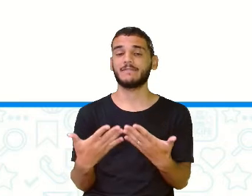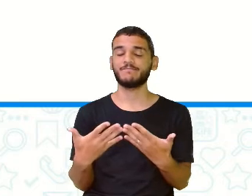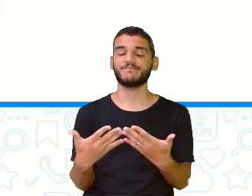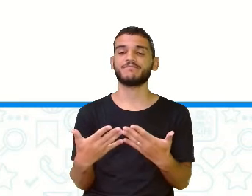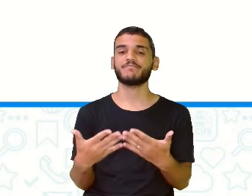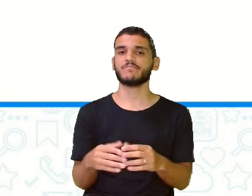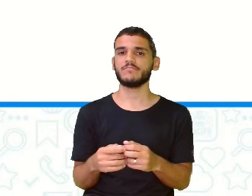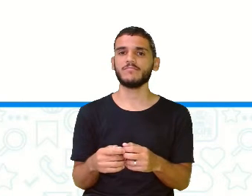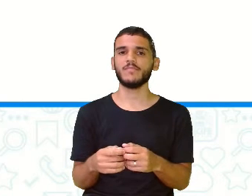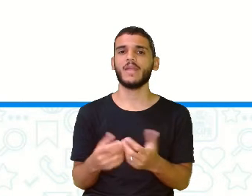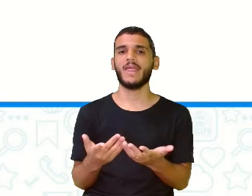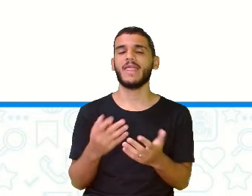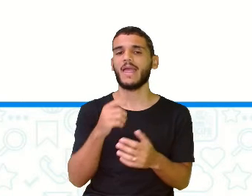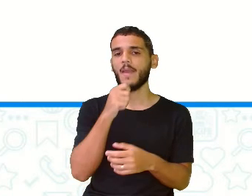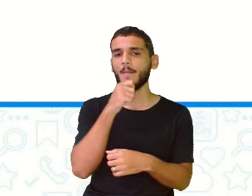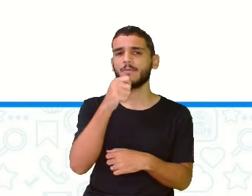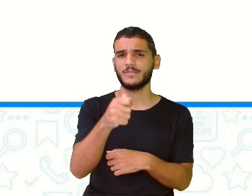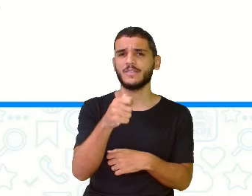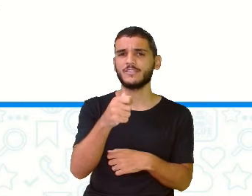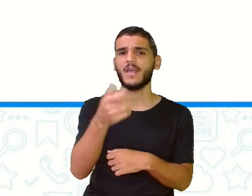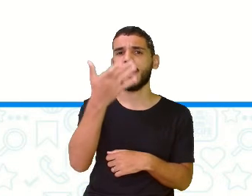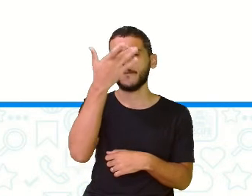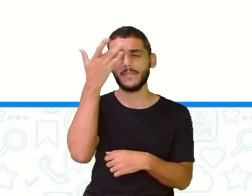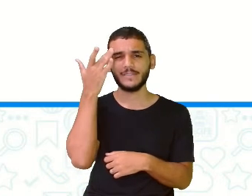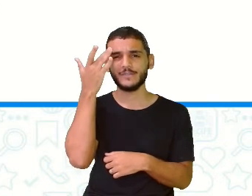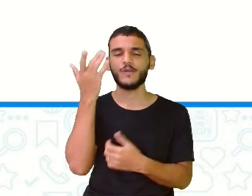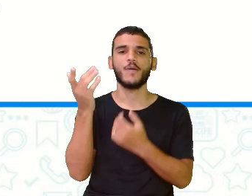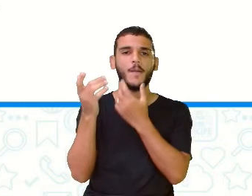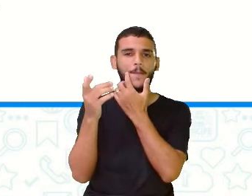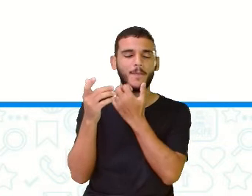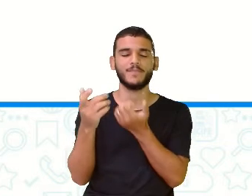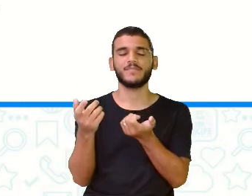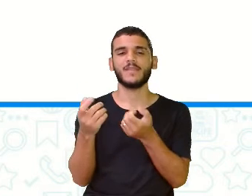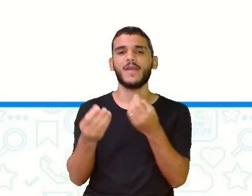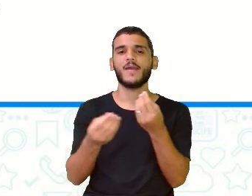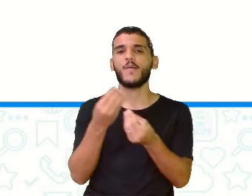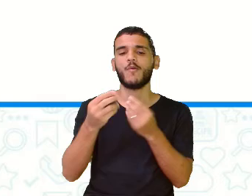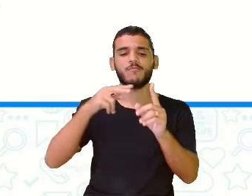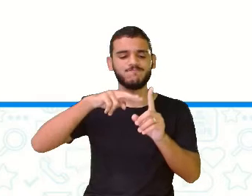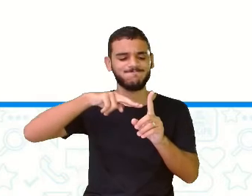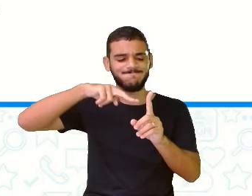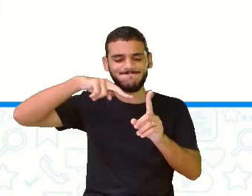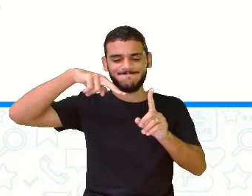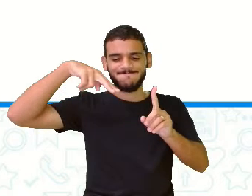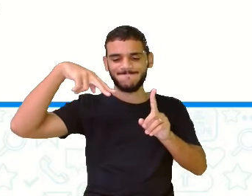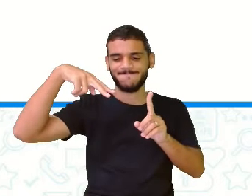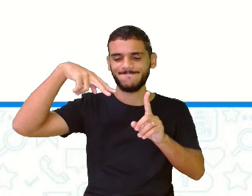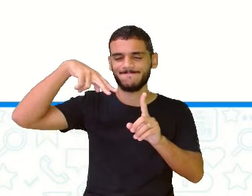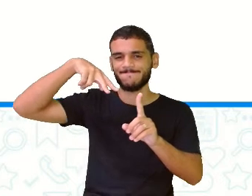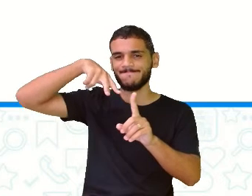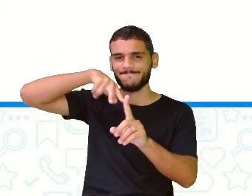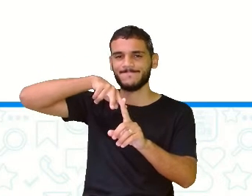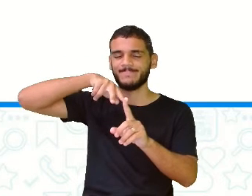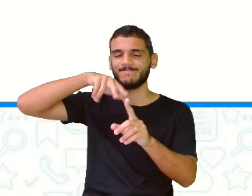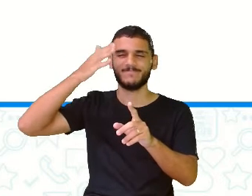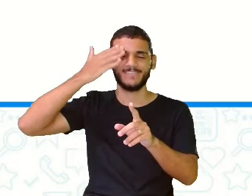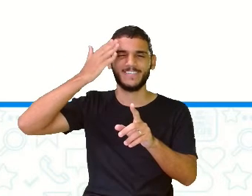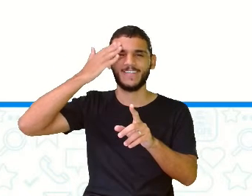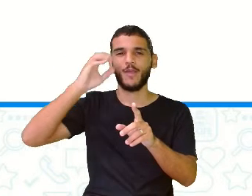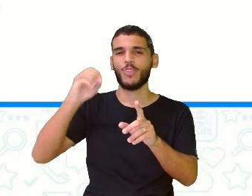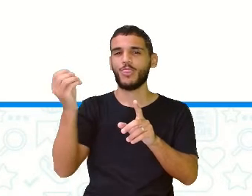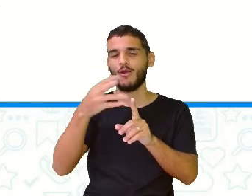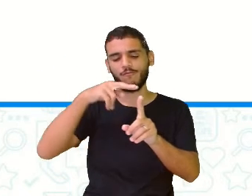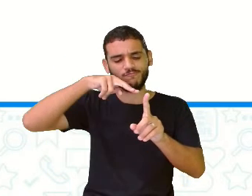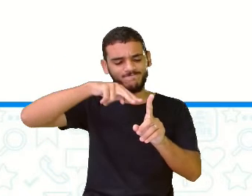jornalista ele vai ali querendo não tentar te levar para ver as coisas do ângulo que ele está vendo, com os olhos dele. A notícia ela precisa